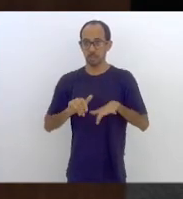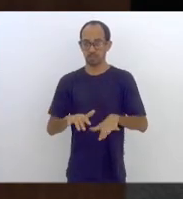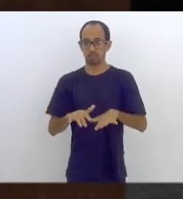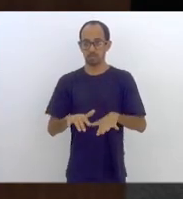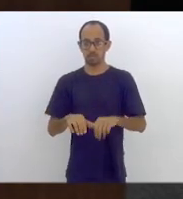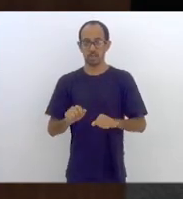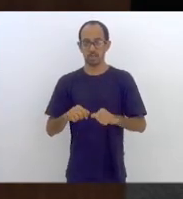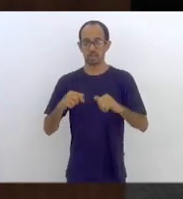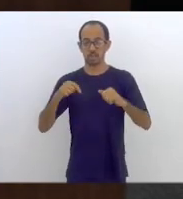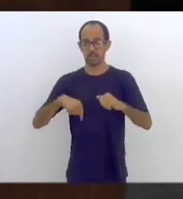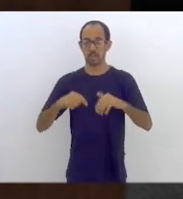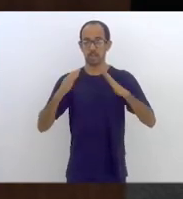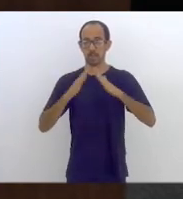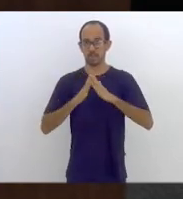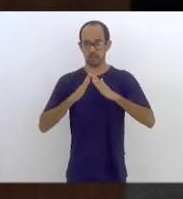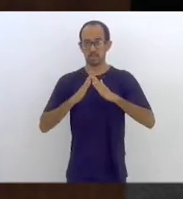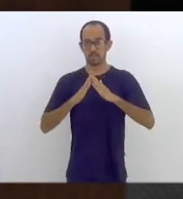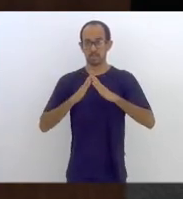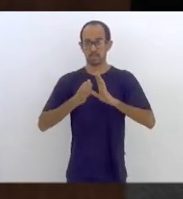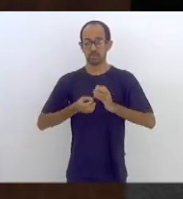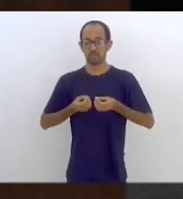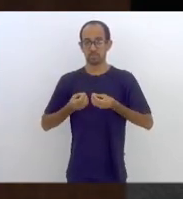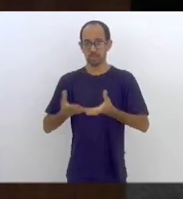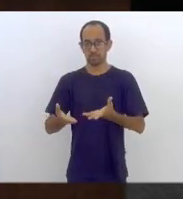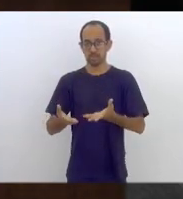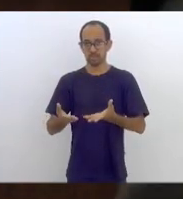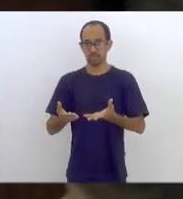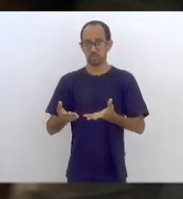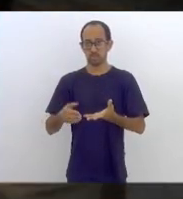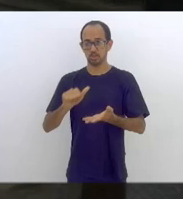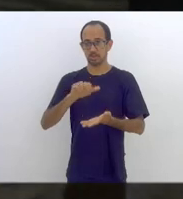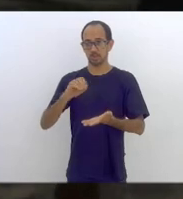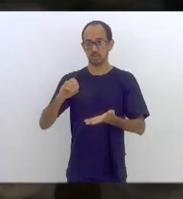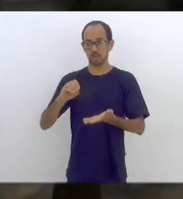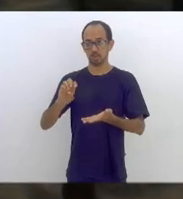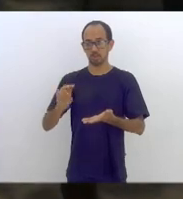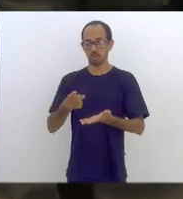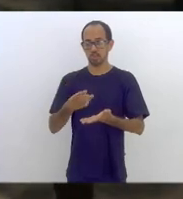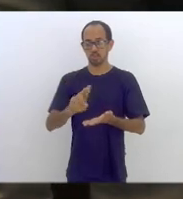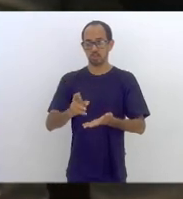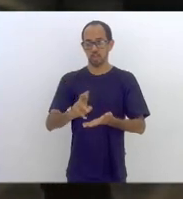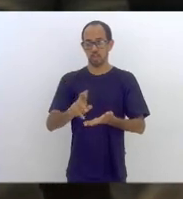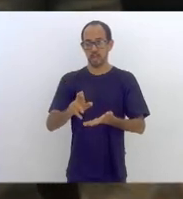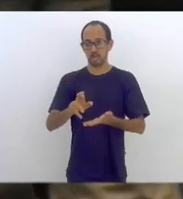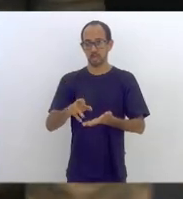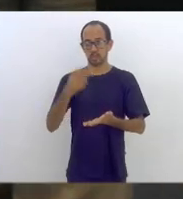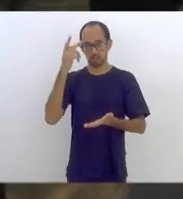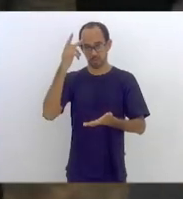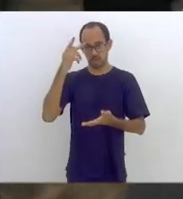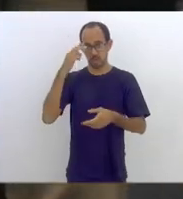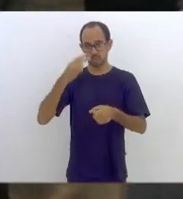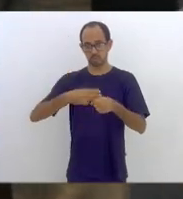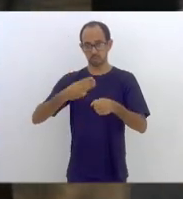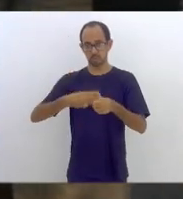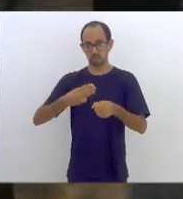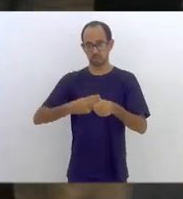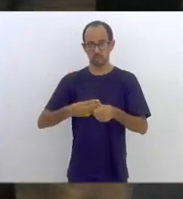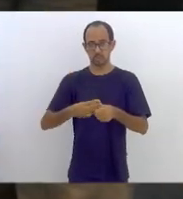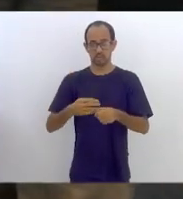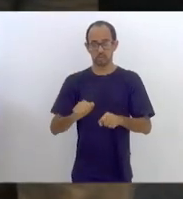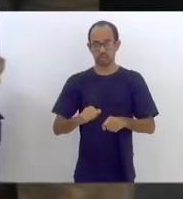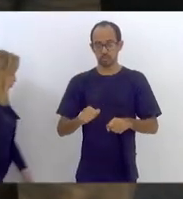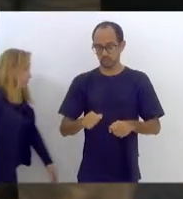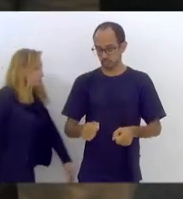casa disponibilizou né 100 milhões de reais para os municípios para aquele primeiro